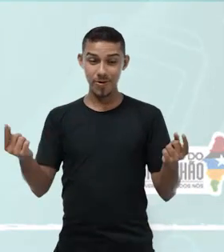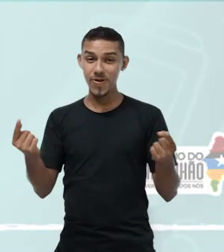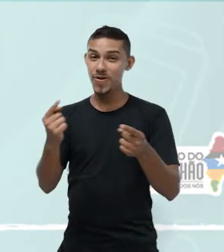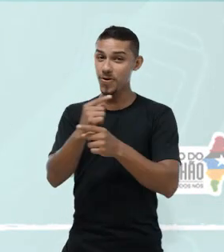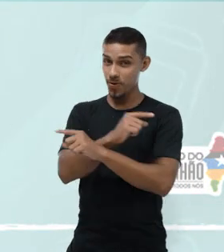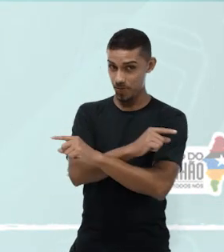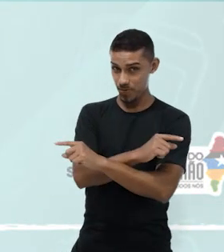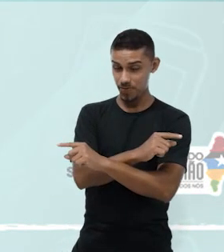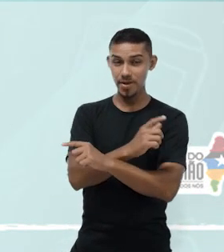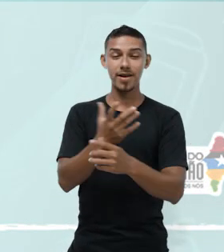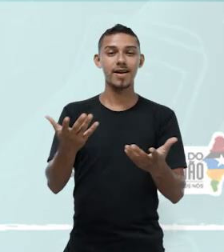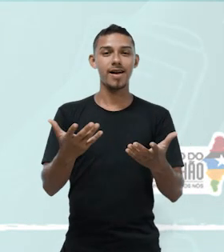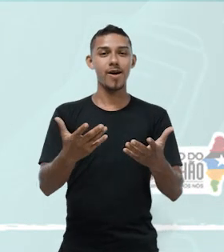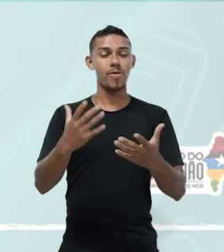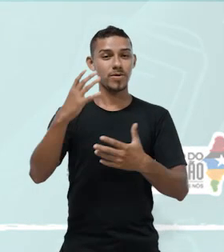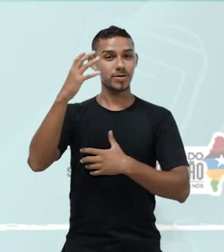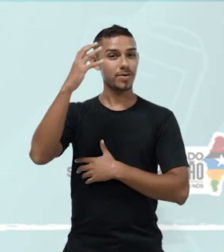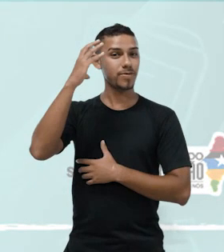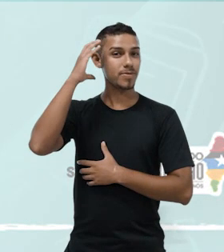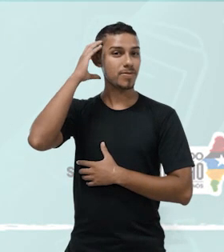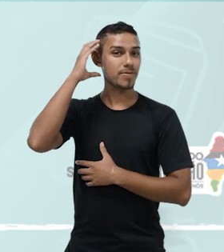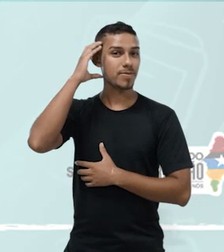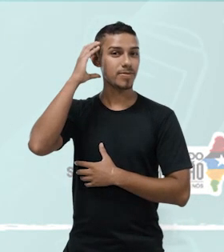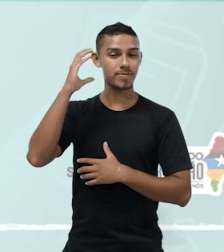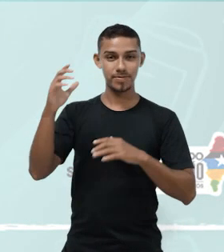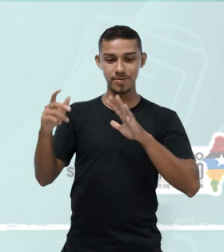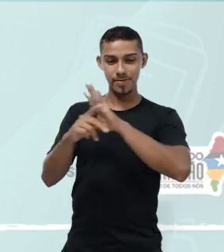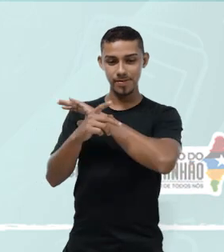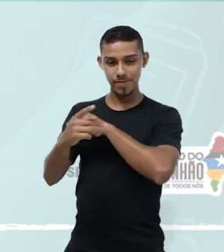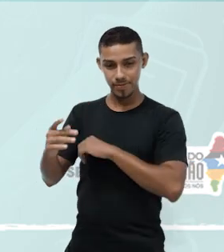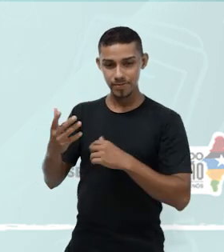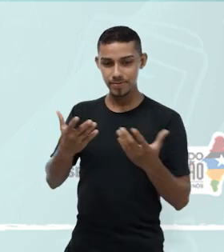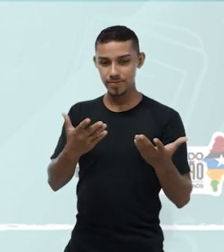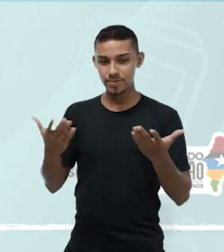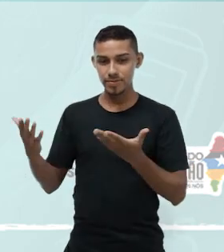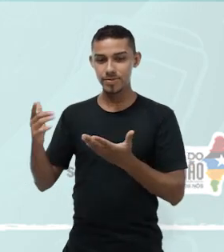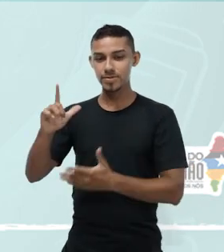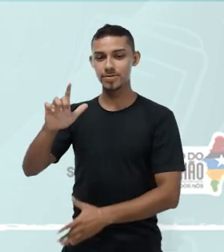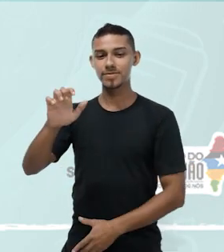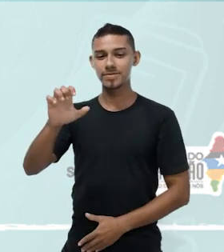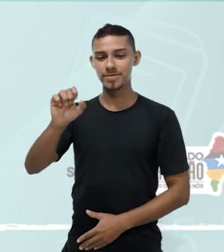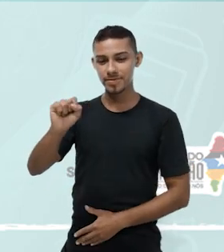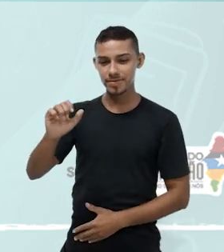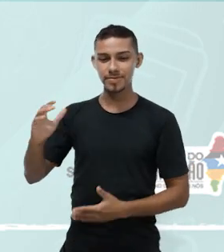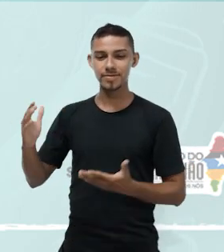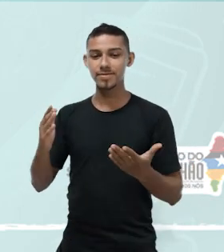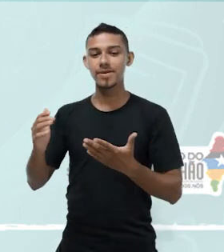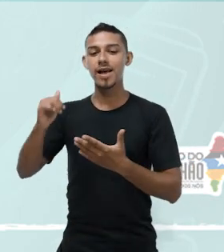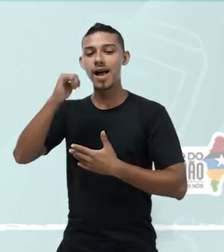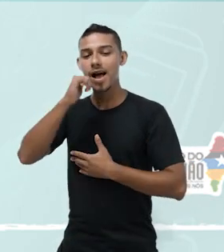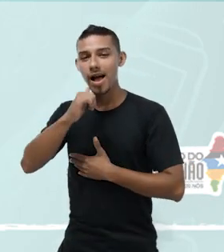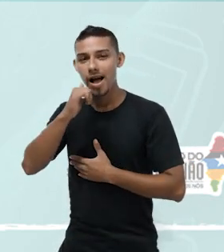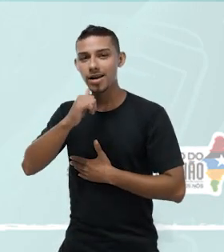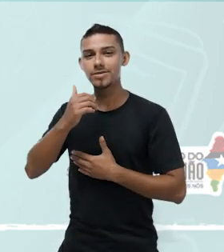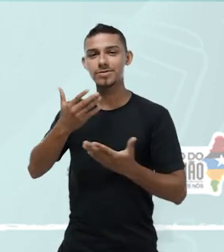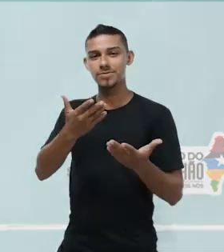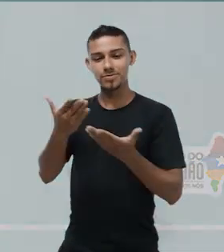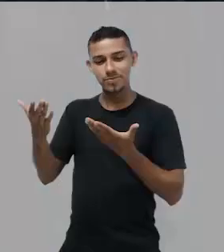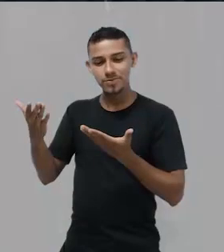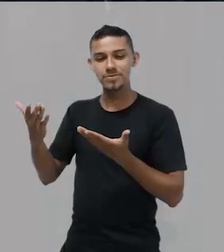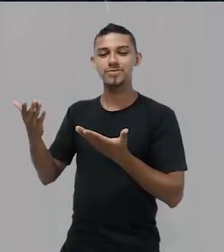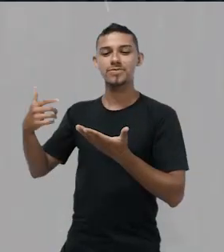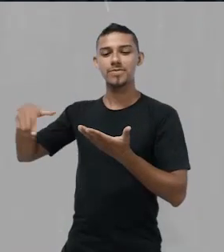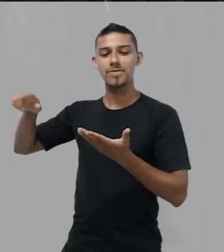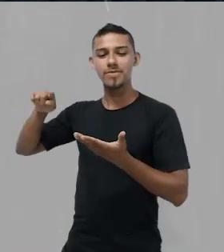de Pablo Picasso chamada Les Femmes d'Alger, ou, facilitar meu intérprete, As Mulheres de Alger, da fase